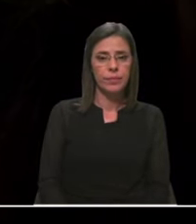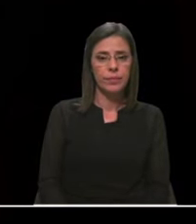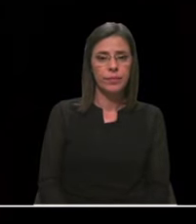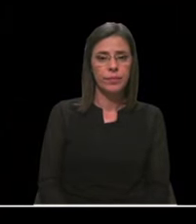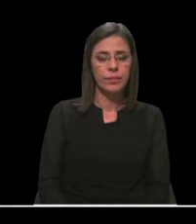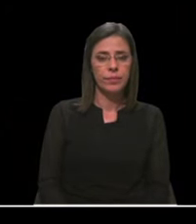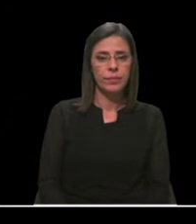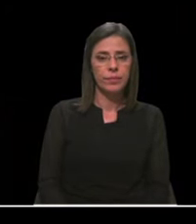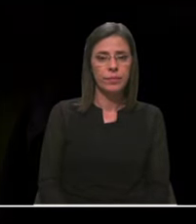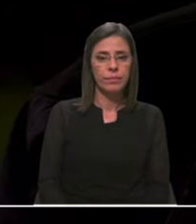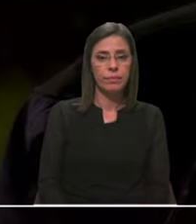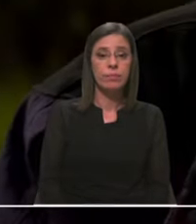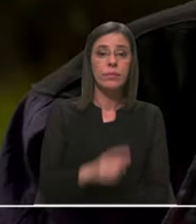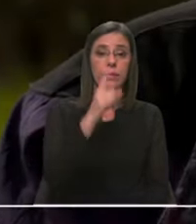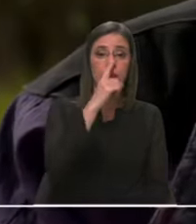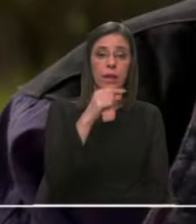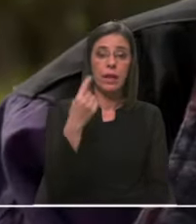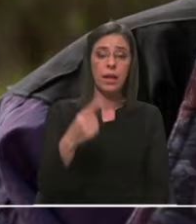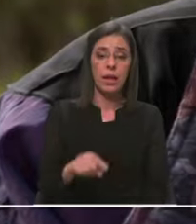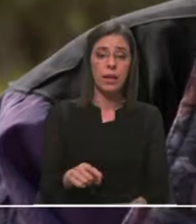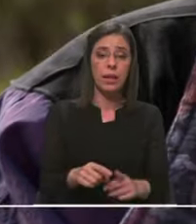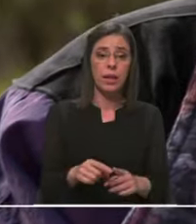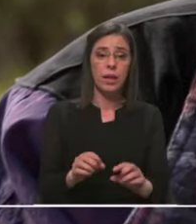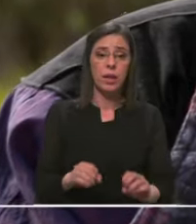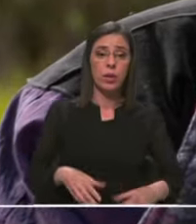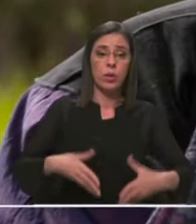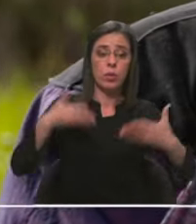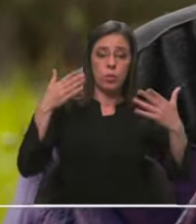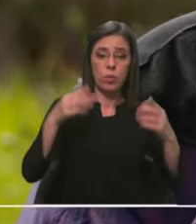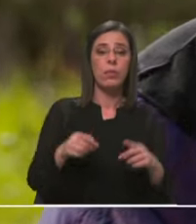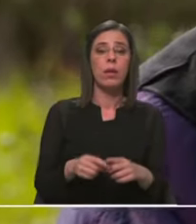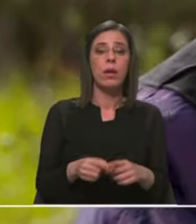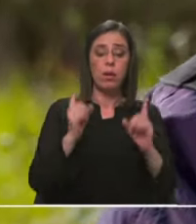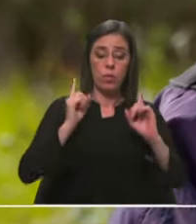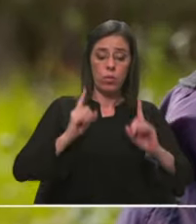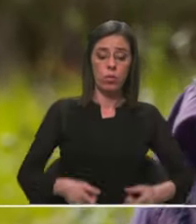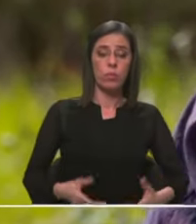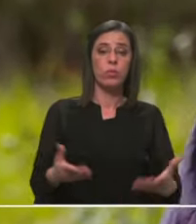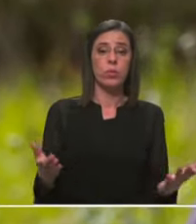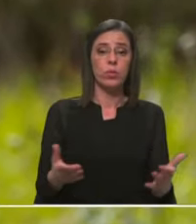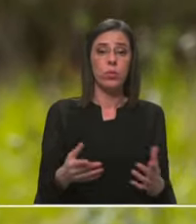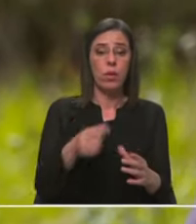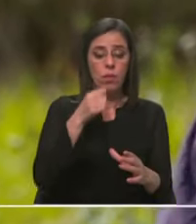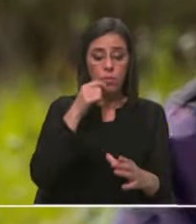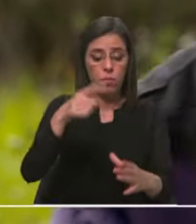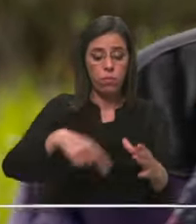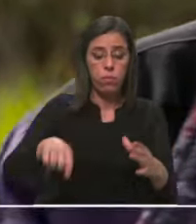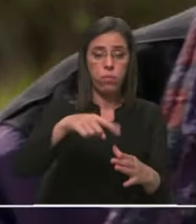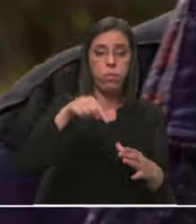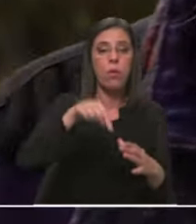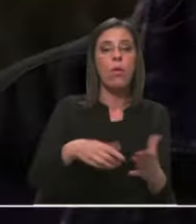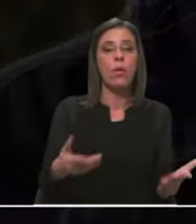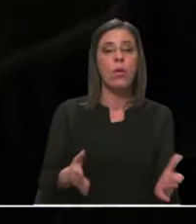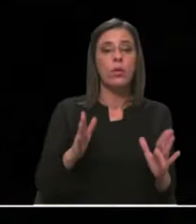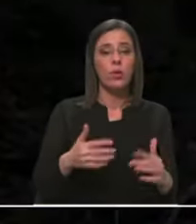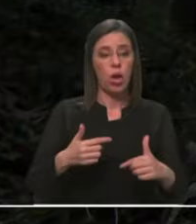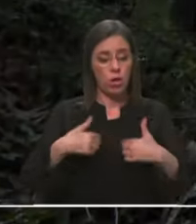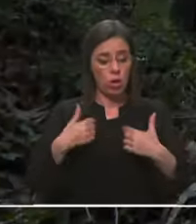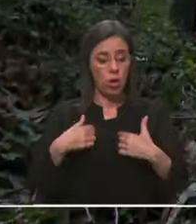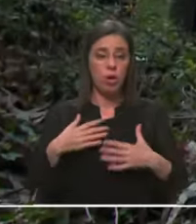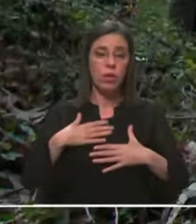lá quem me tem visto desde o começo que este começou começou no poço já por nossa